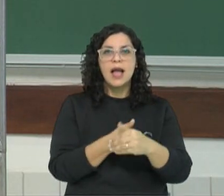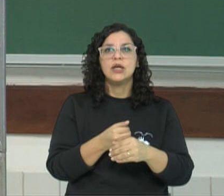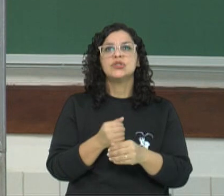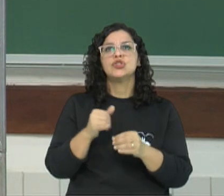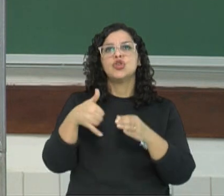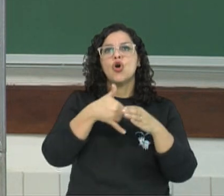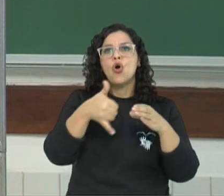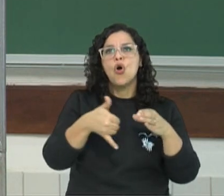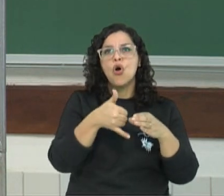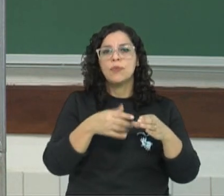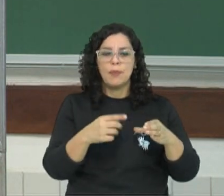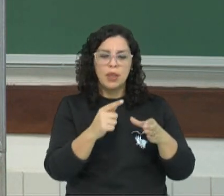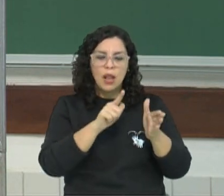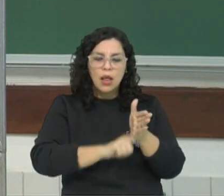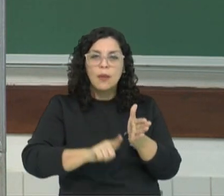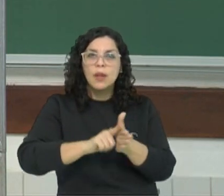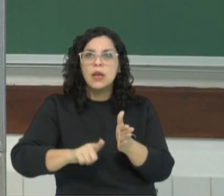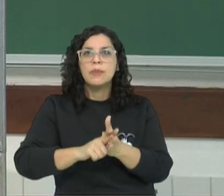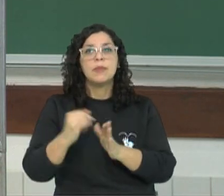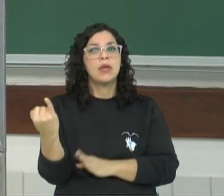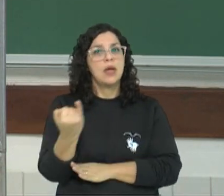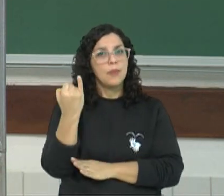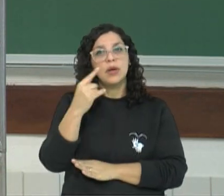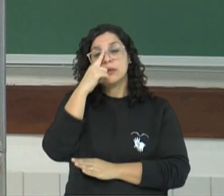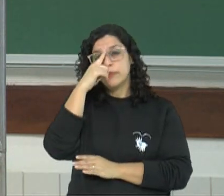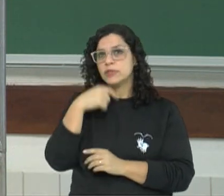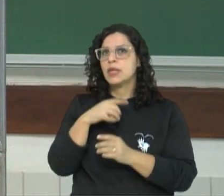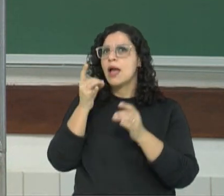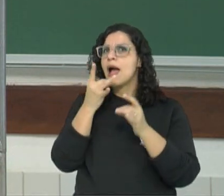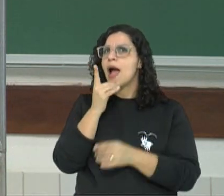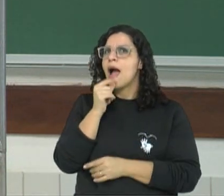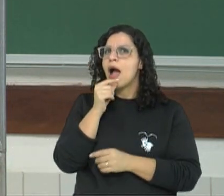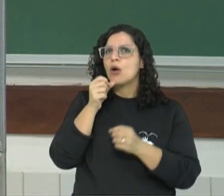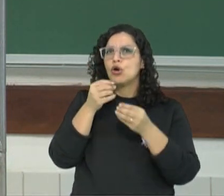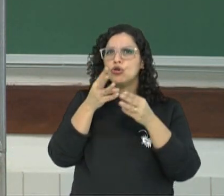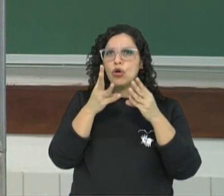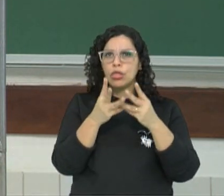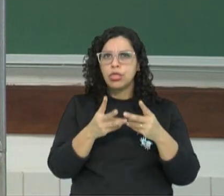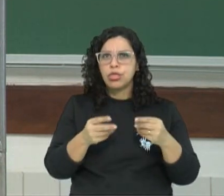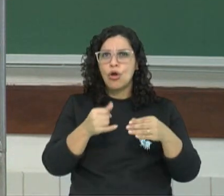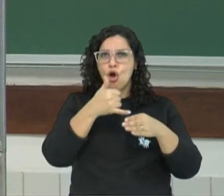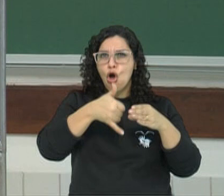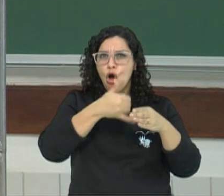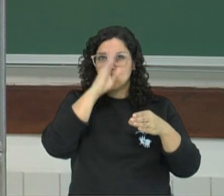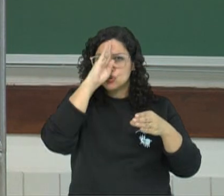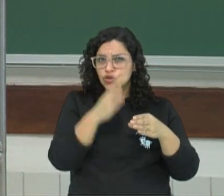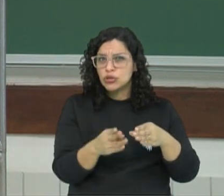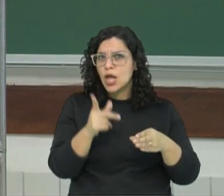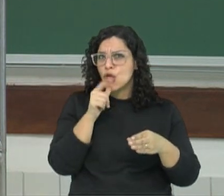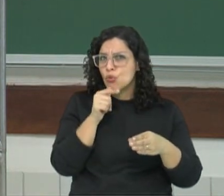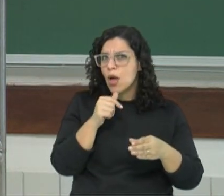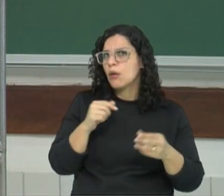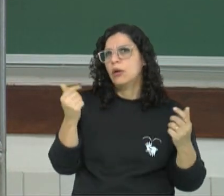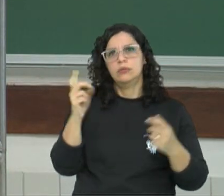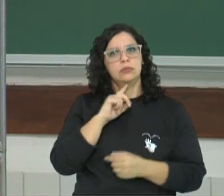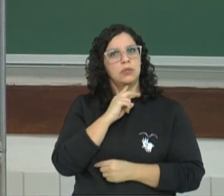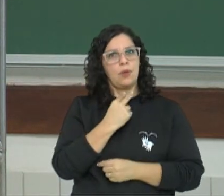gordura, certo? É muito importante. É um pecado você jogar óleo ou gordura direto na rede de esgoto aí.